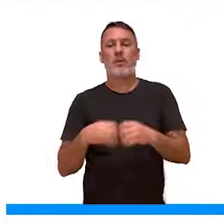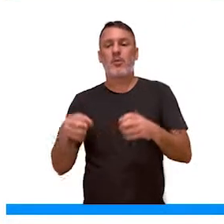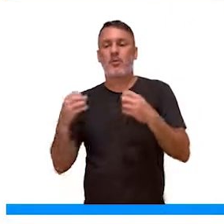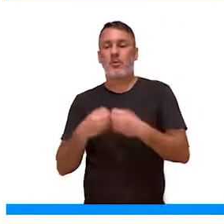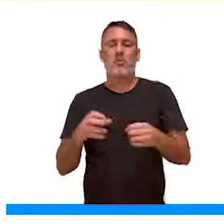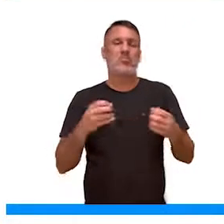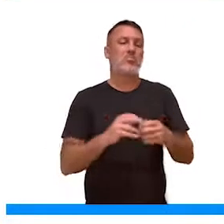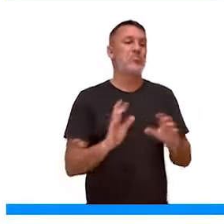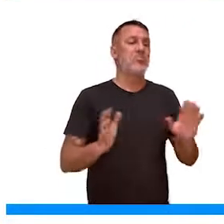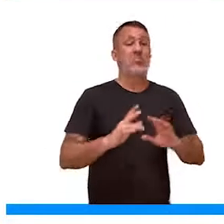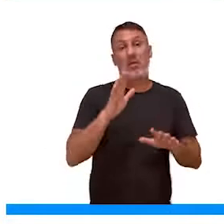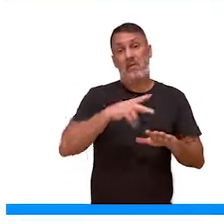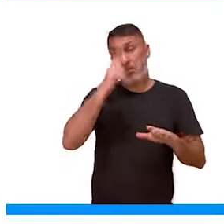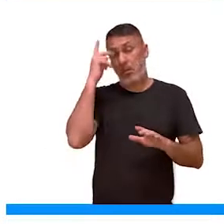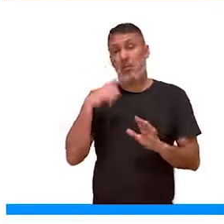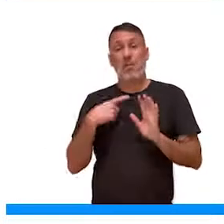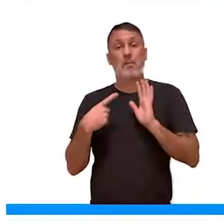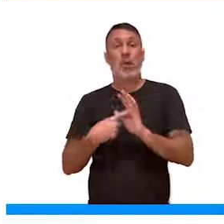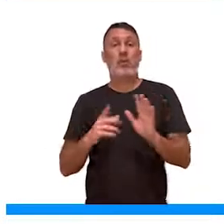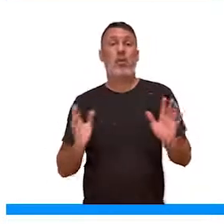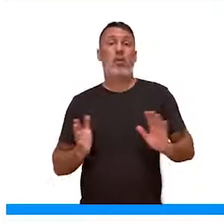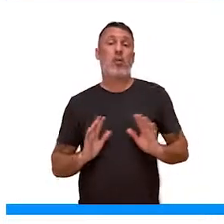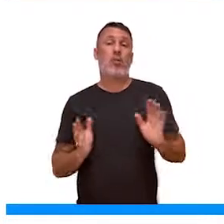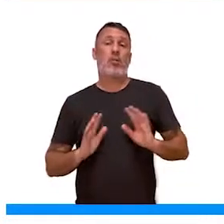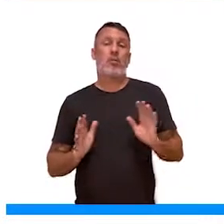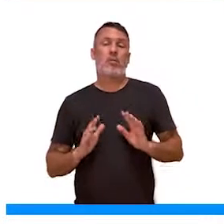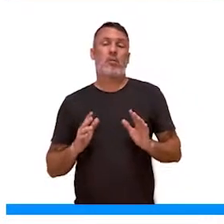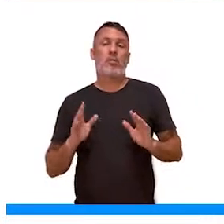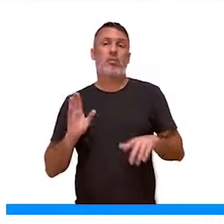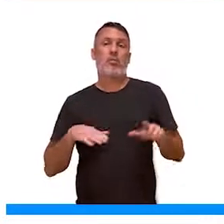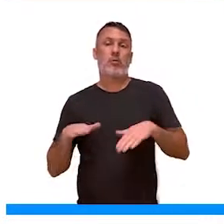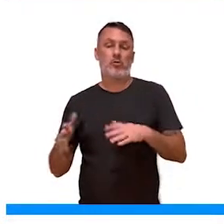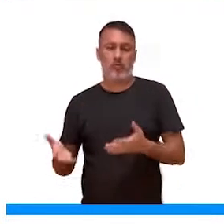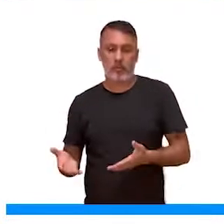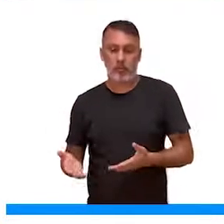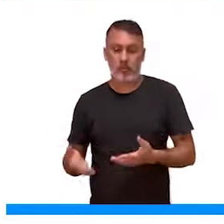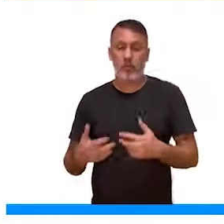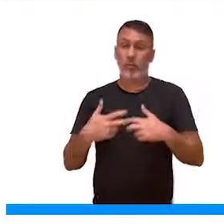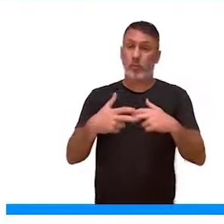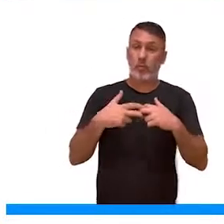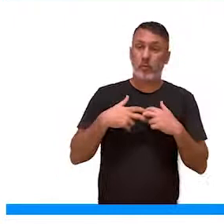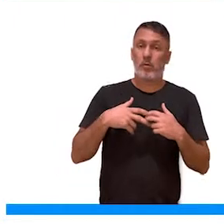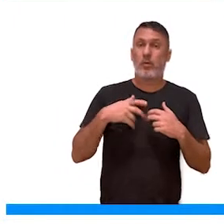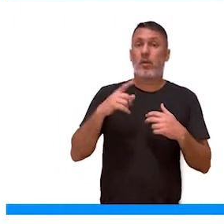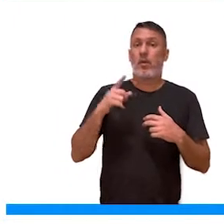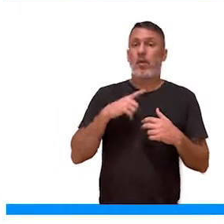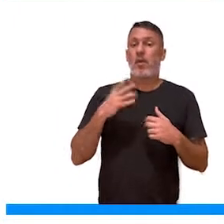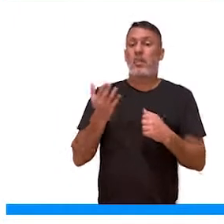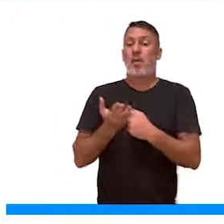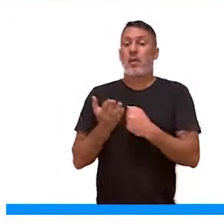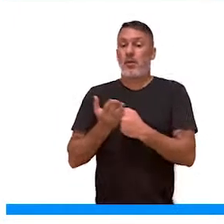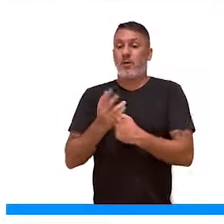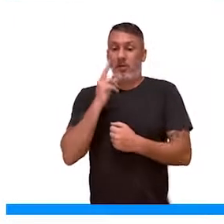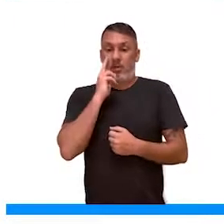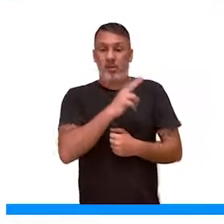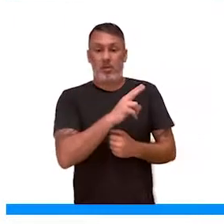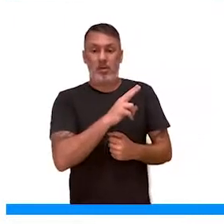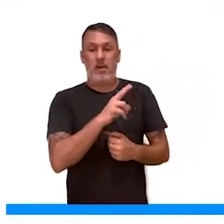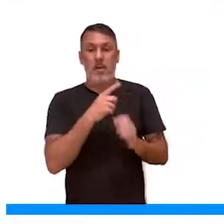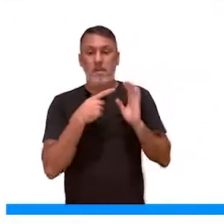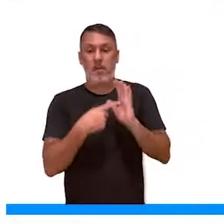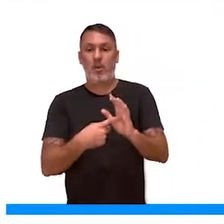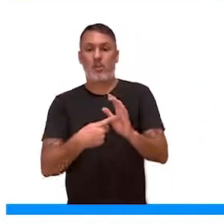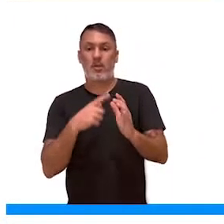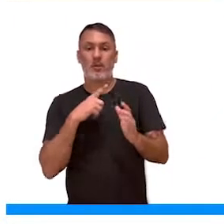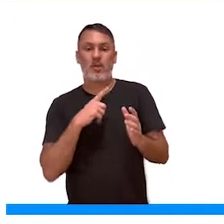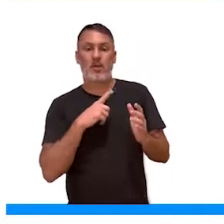mais danos. A pessoa pode até nem apresentar sintomas. Isso vai variar muito. Então, o hospedeiro intermediário é aquele que vai